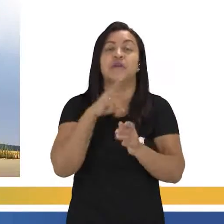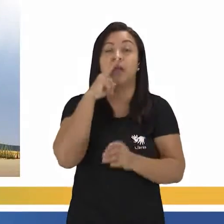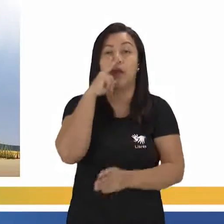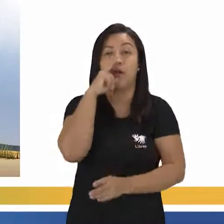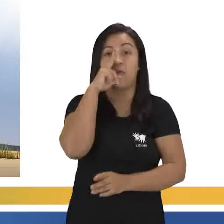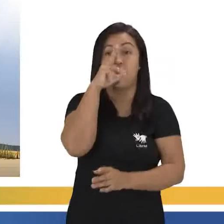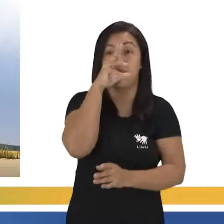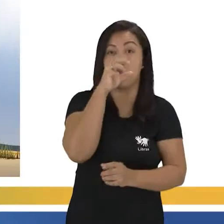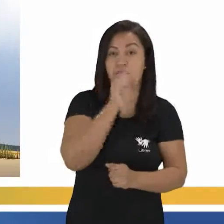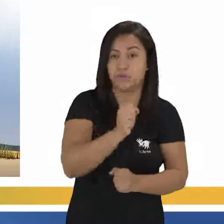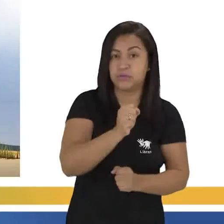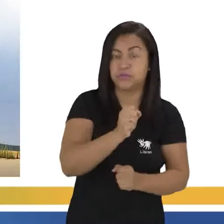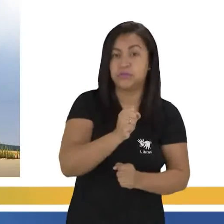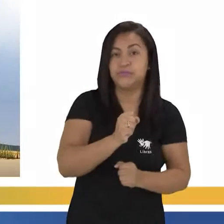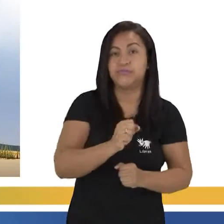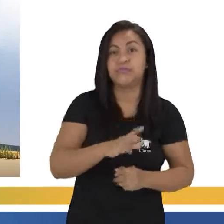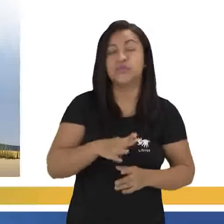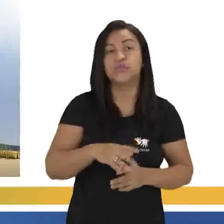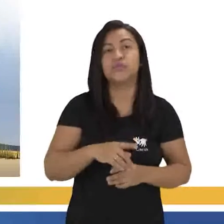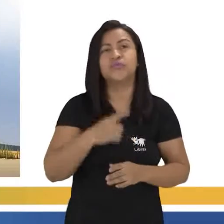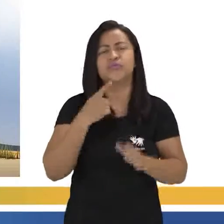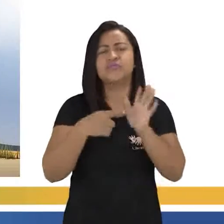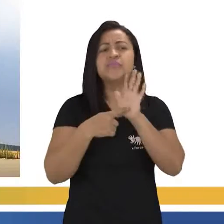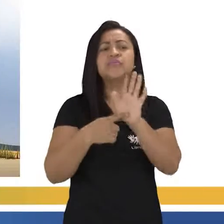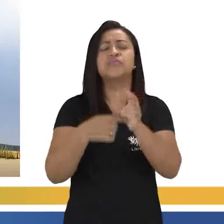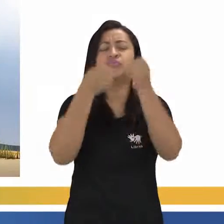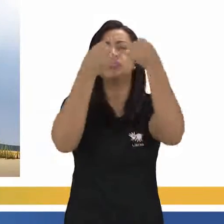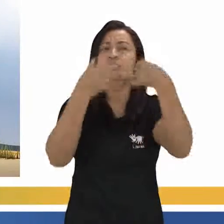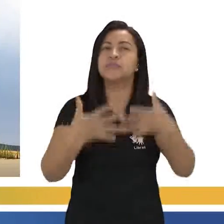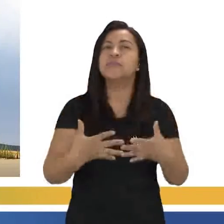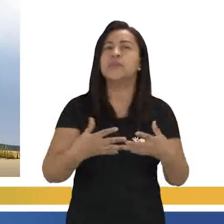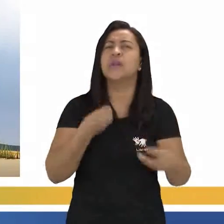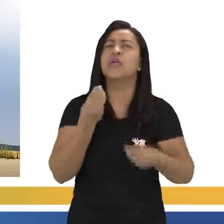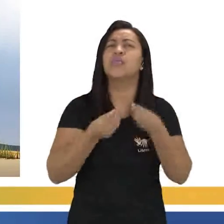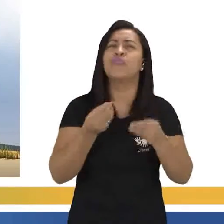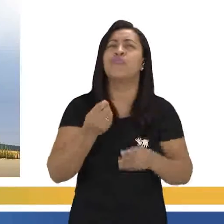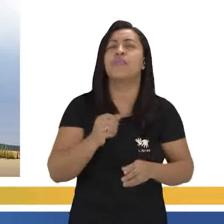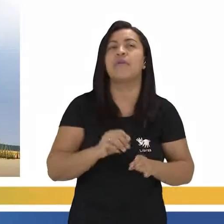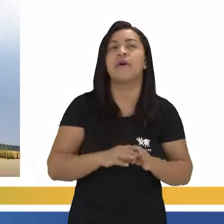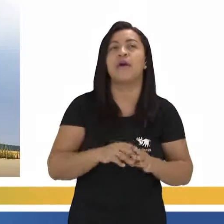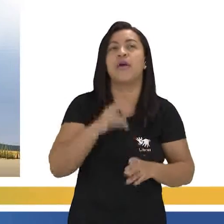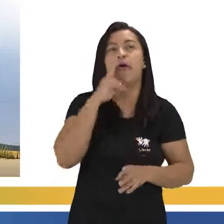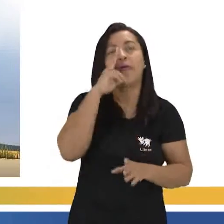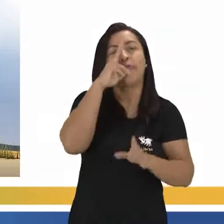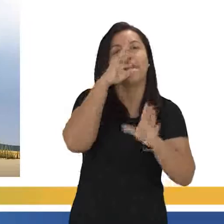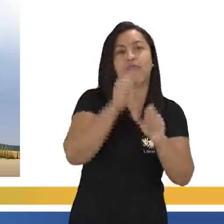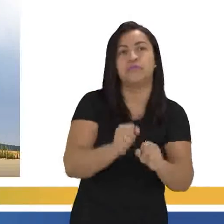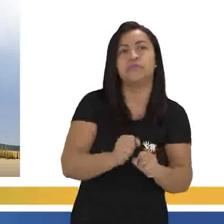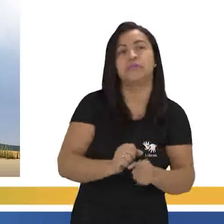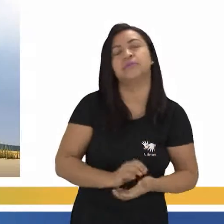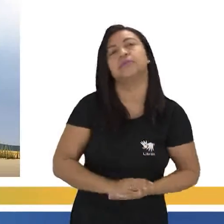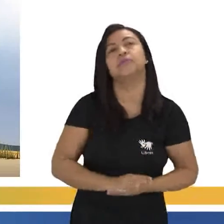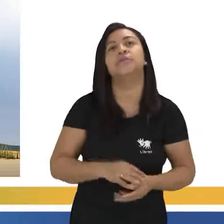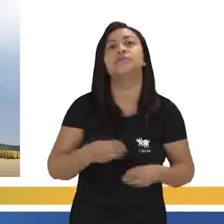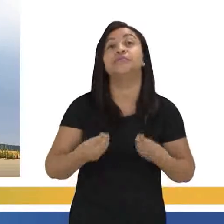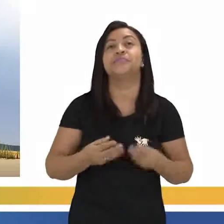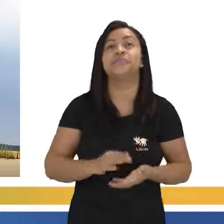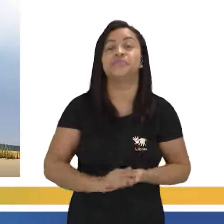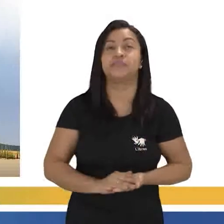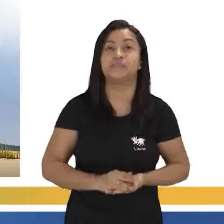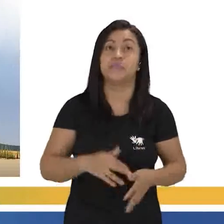força, certo? E eu vou já mostrar um pouquinho o que é força, nós vamos ver força mais à frente também, quando a gente vai falando sobre as leis de Newton e tudo mais,